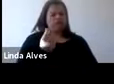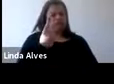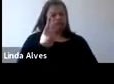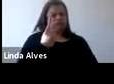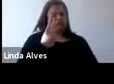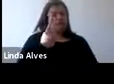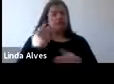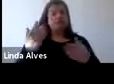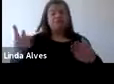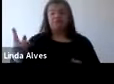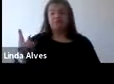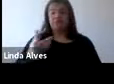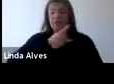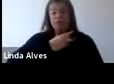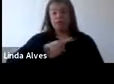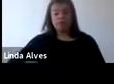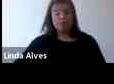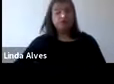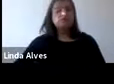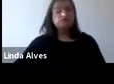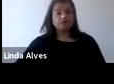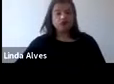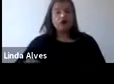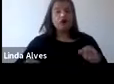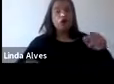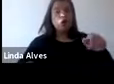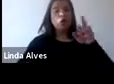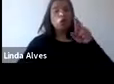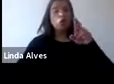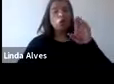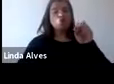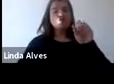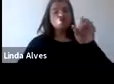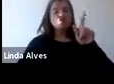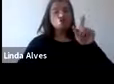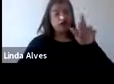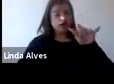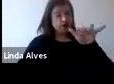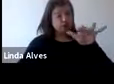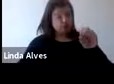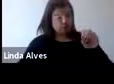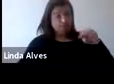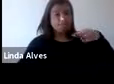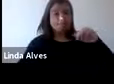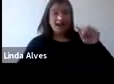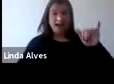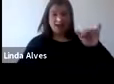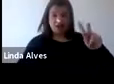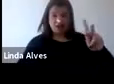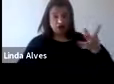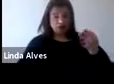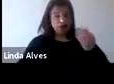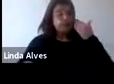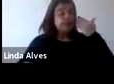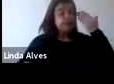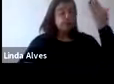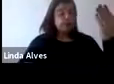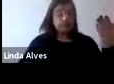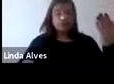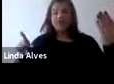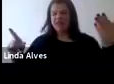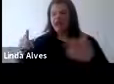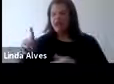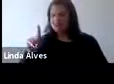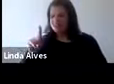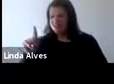presidente determinou que o Rogério Marinho passe a ter. Então, essa é a explicação que eu dou para a ausência do Guedes.